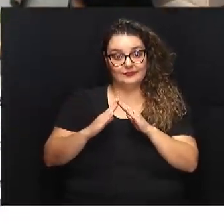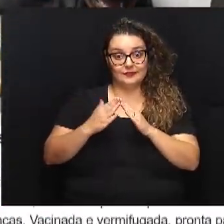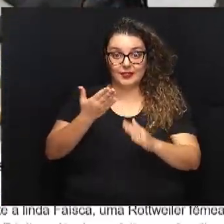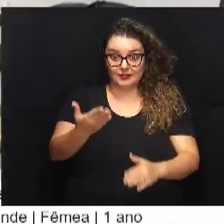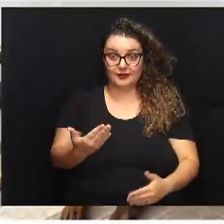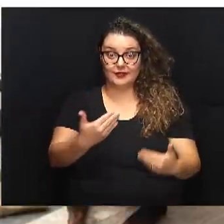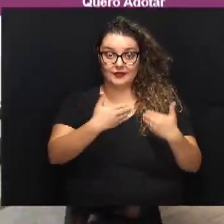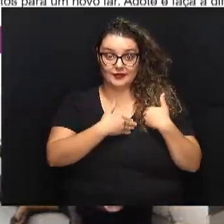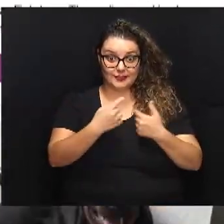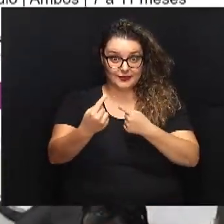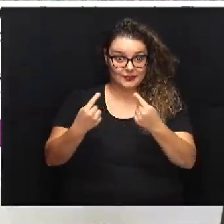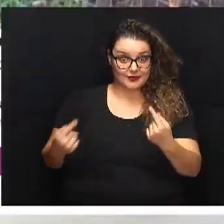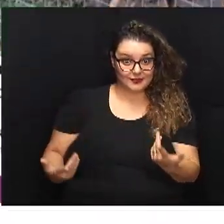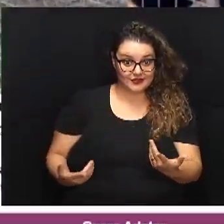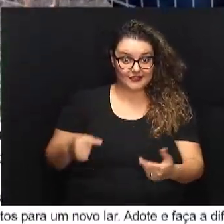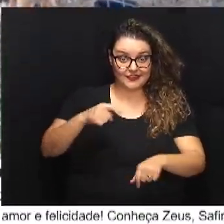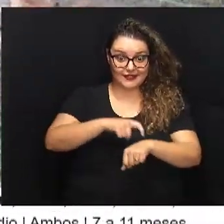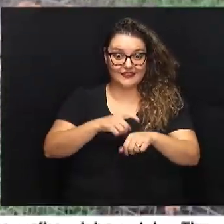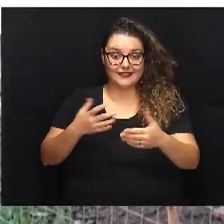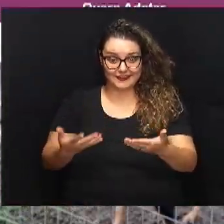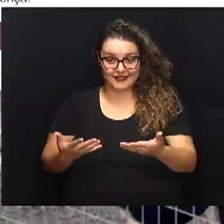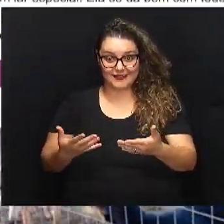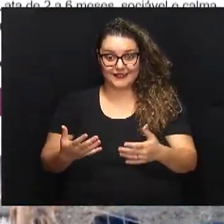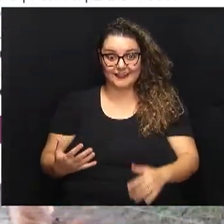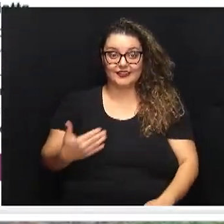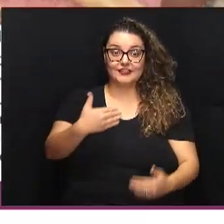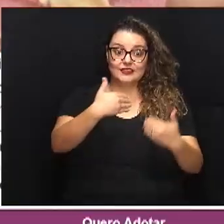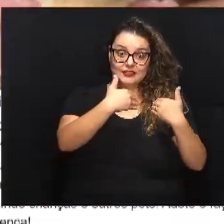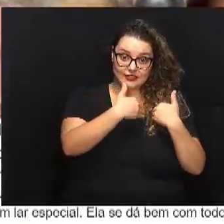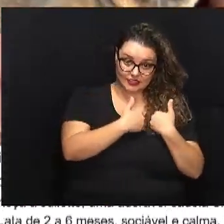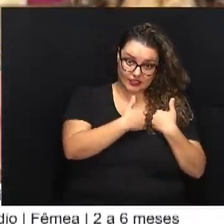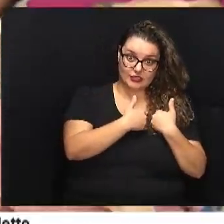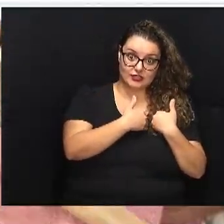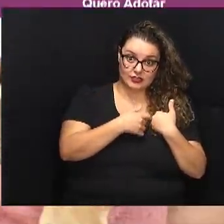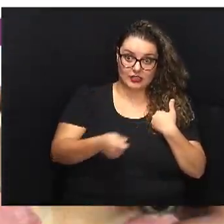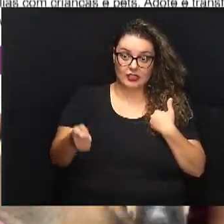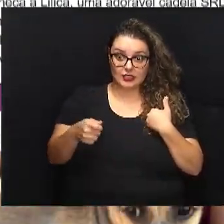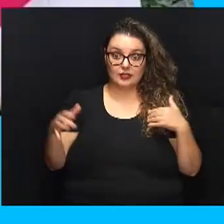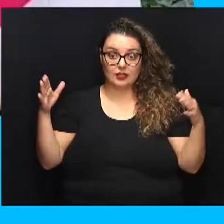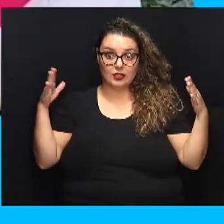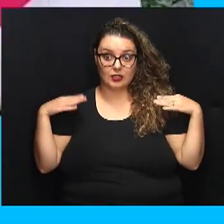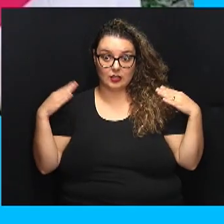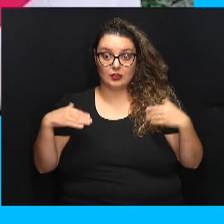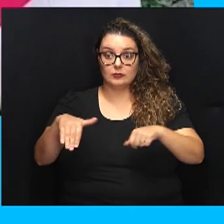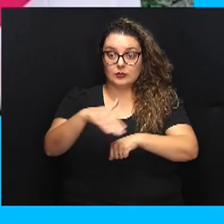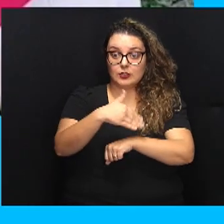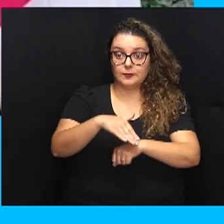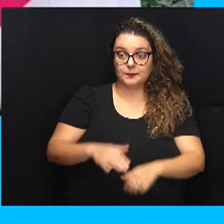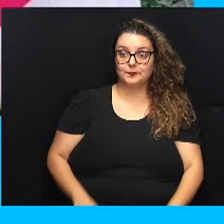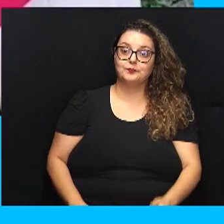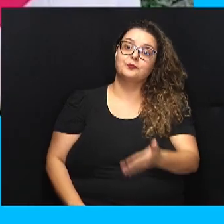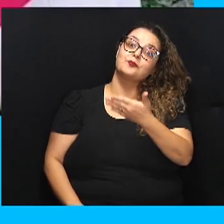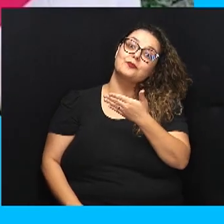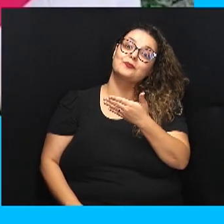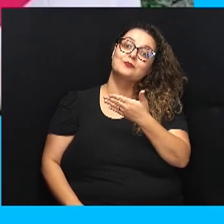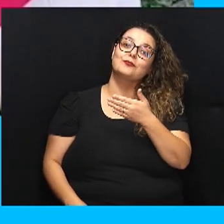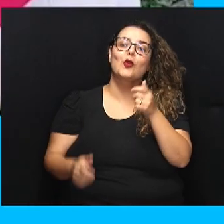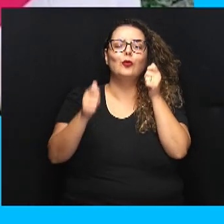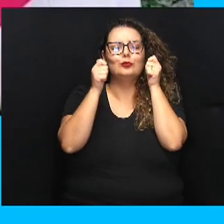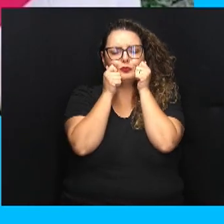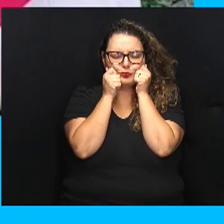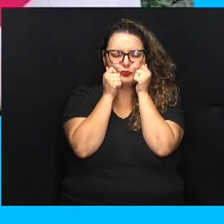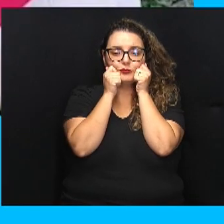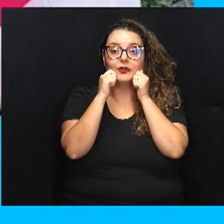de um deles. Nesse momento, eles estão sob responsabilidade da Associação Anjos de Rua. Este é Floquinho, sem